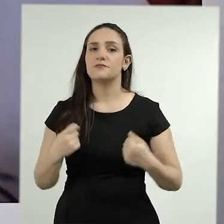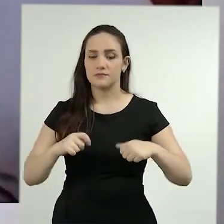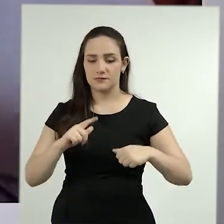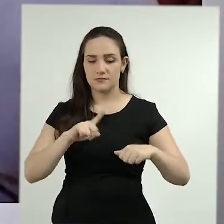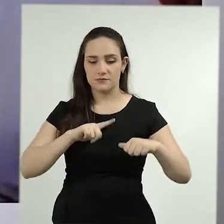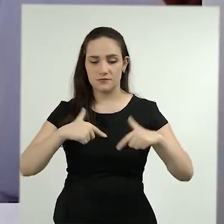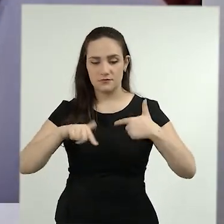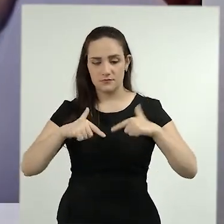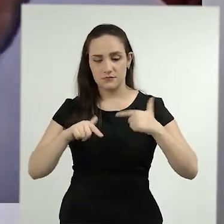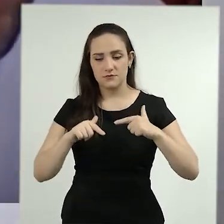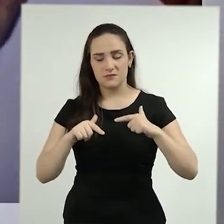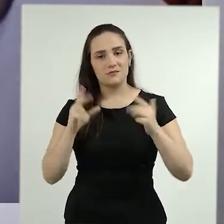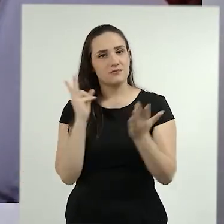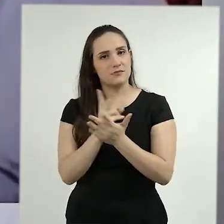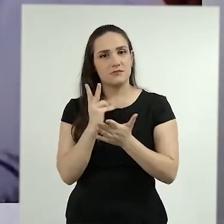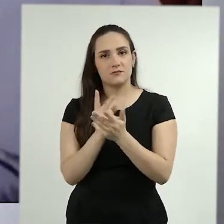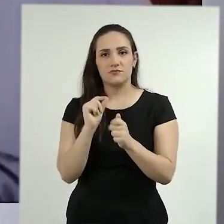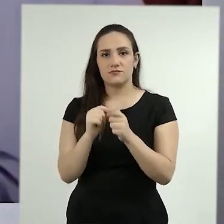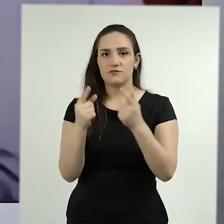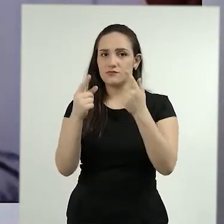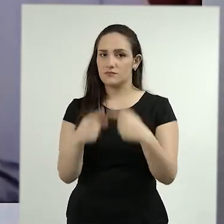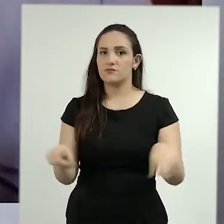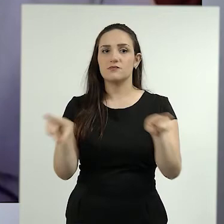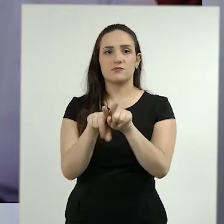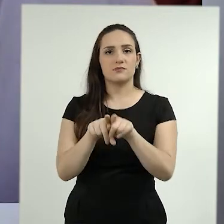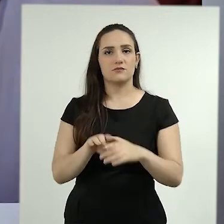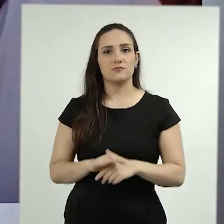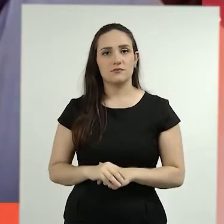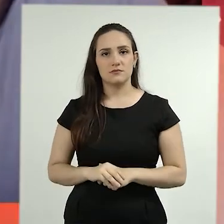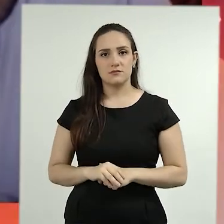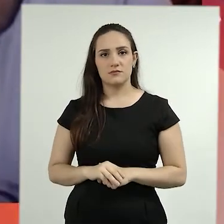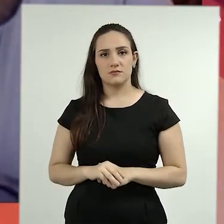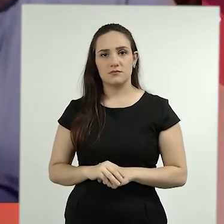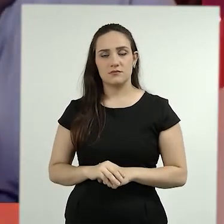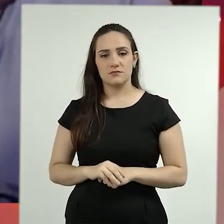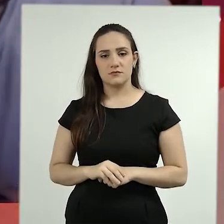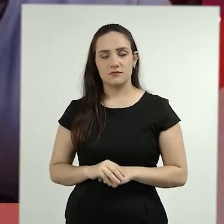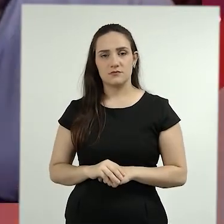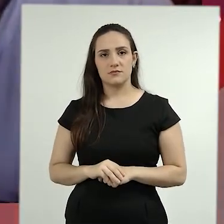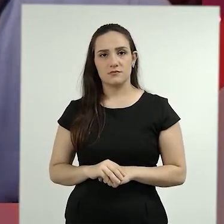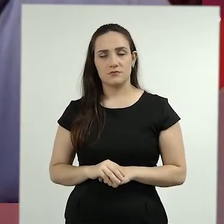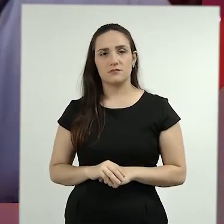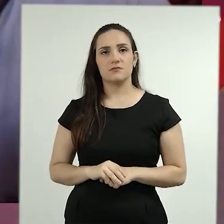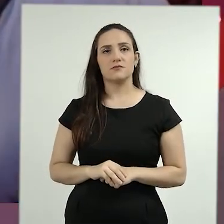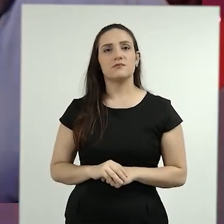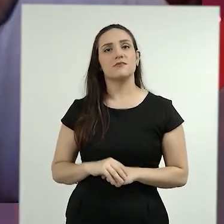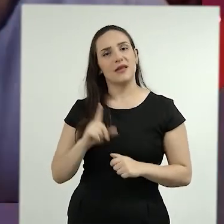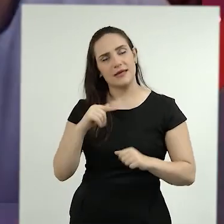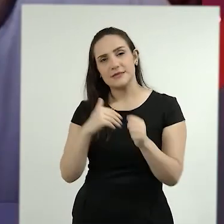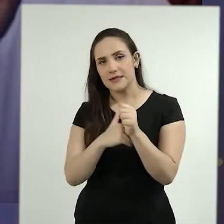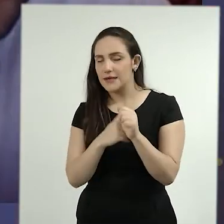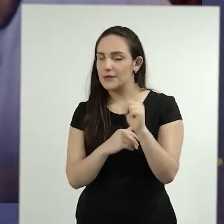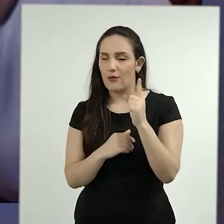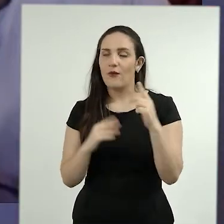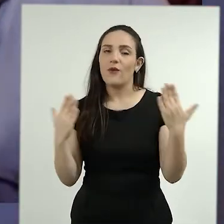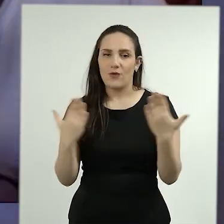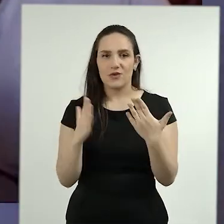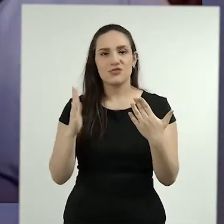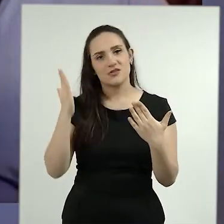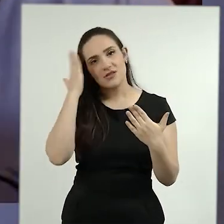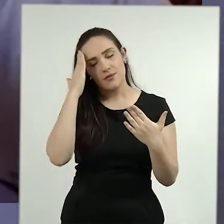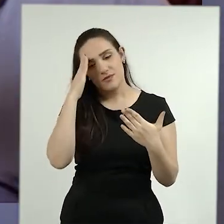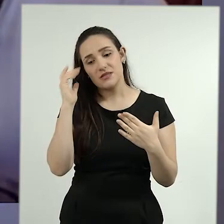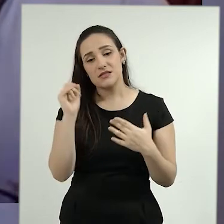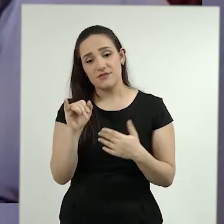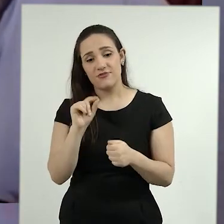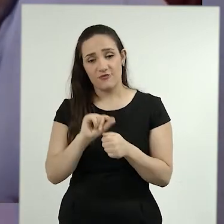certo, e trabalhar sempre em parcerias. É o que a gente descobriu como um segredo que já estava revelado, mas que a gente